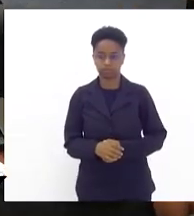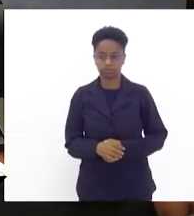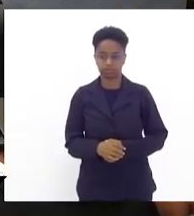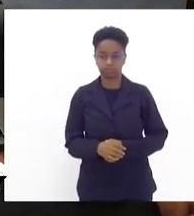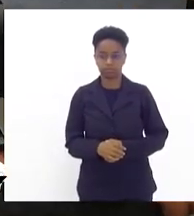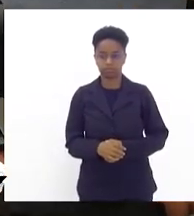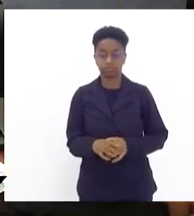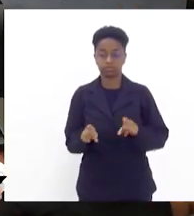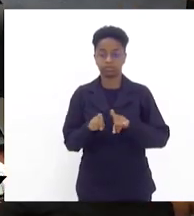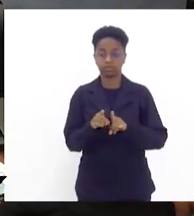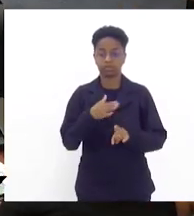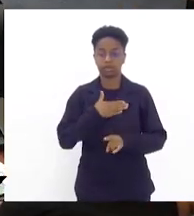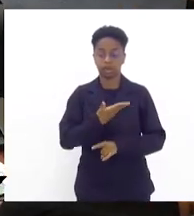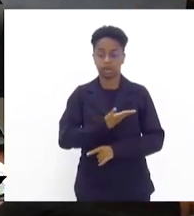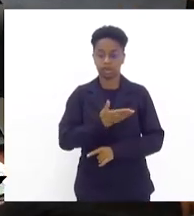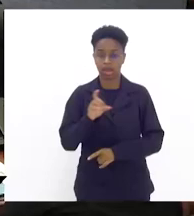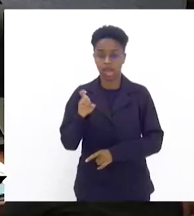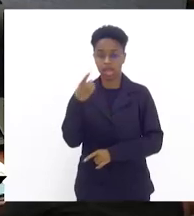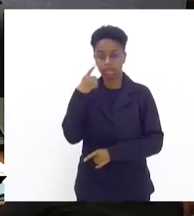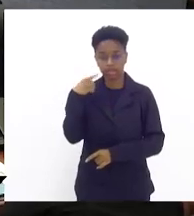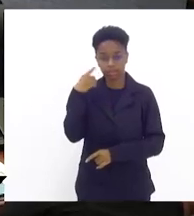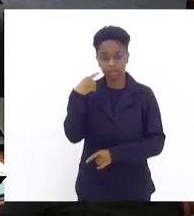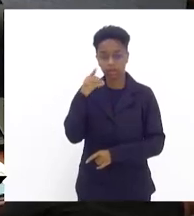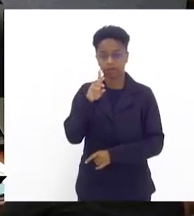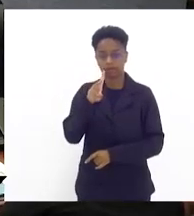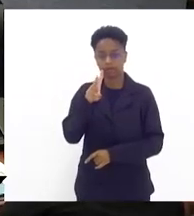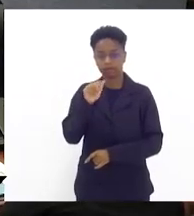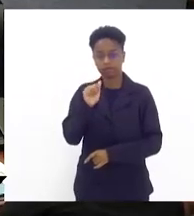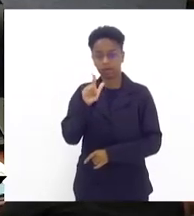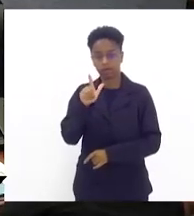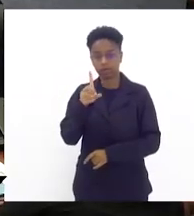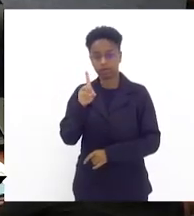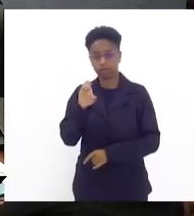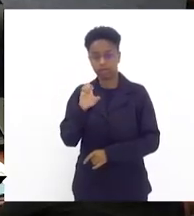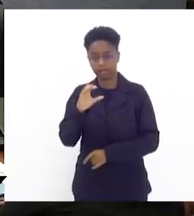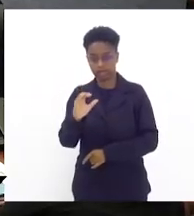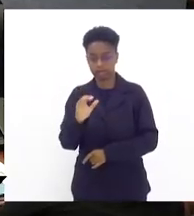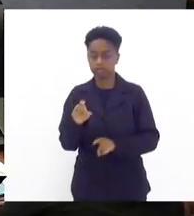O meu amigo, o ex-deputado Valdec, grande parceiro, está presente.